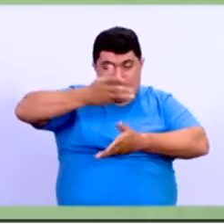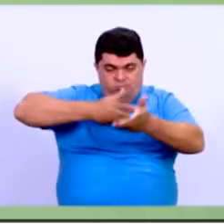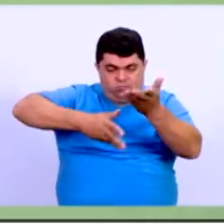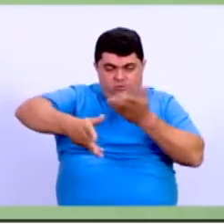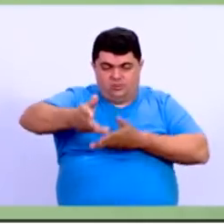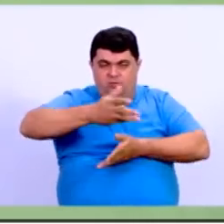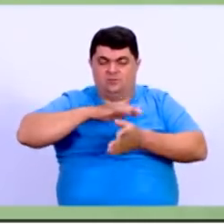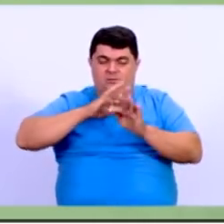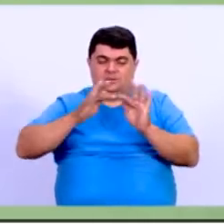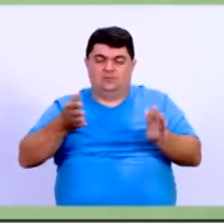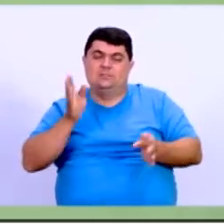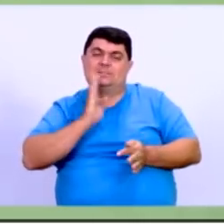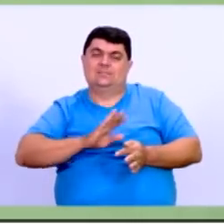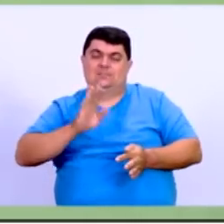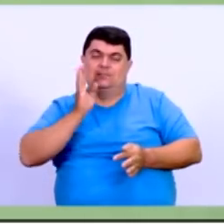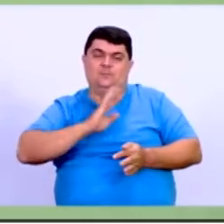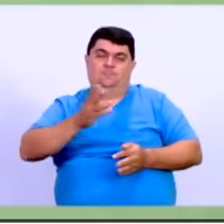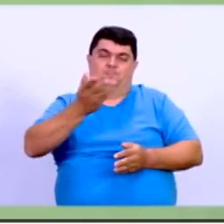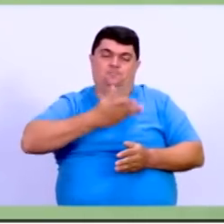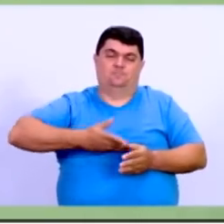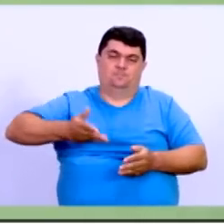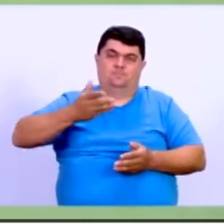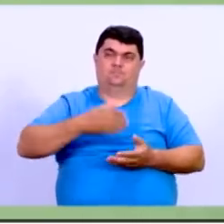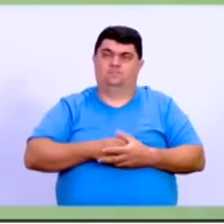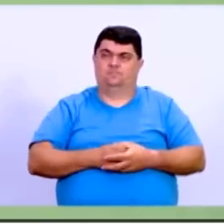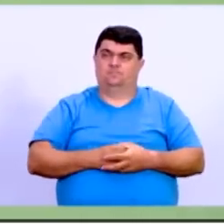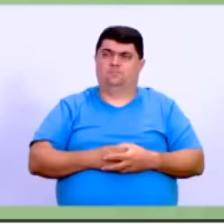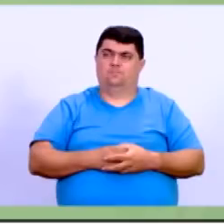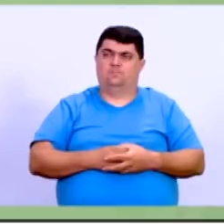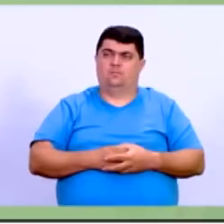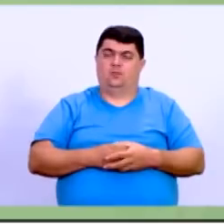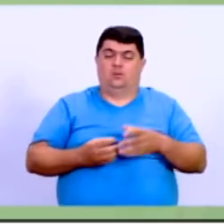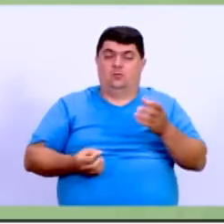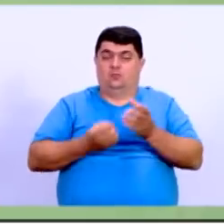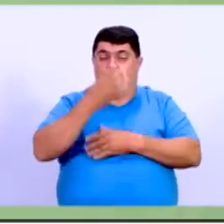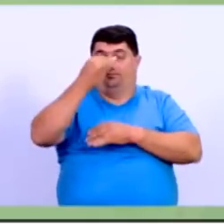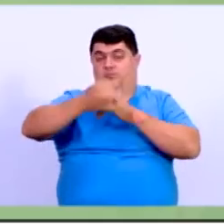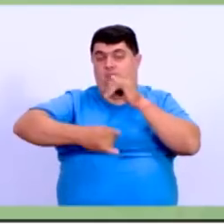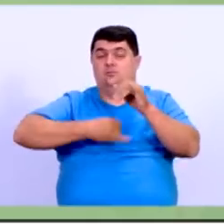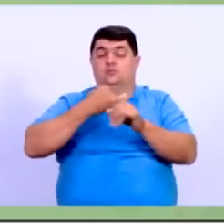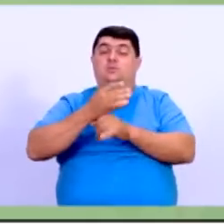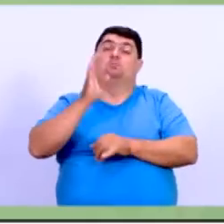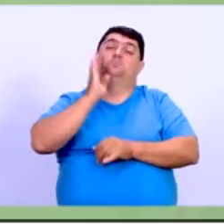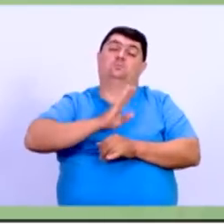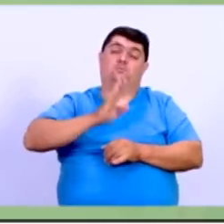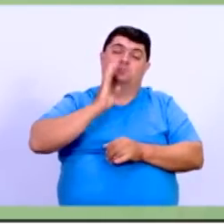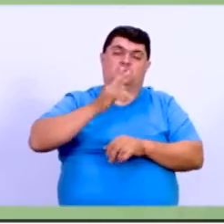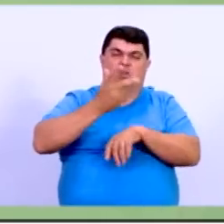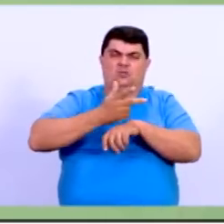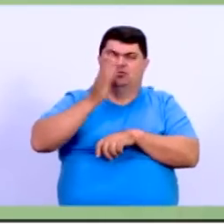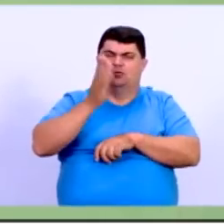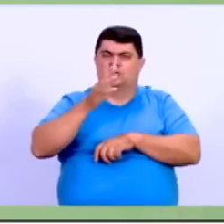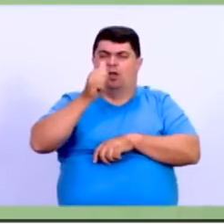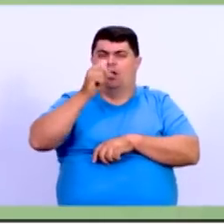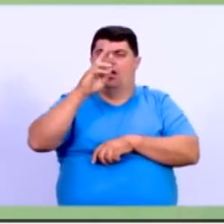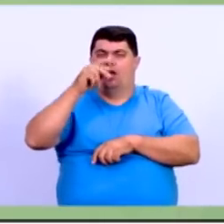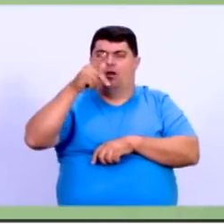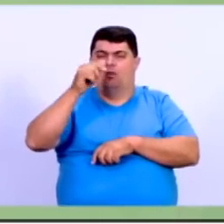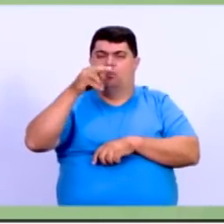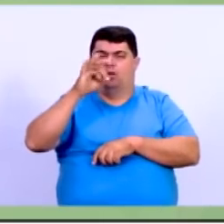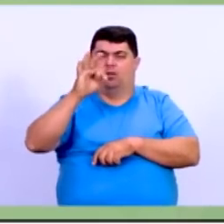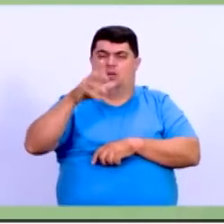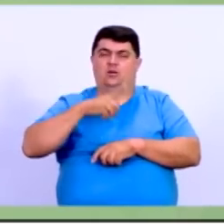forma bem tranquila, né? Surgimento da internet aí, pessoal. Nós vimos até o vídeo aí sobre a ARPANET.